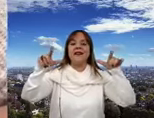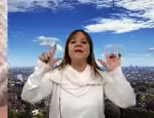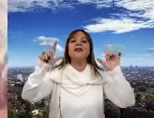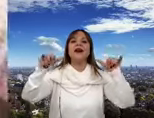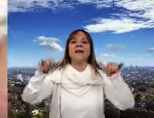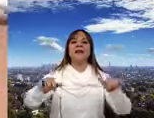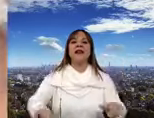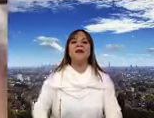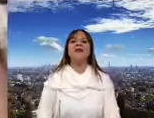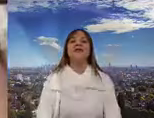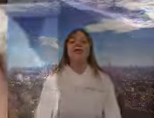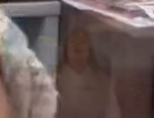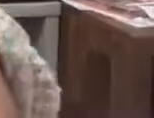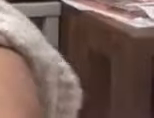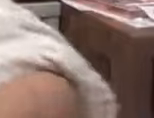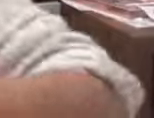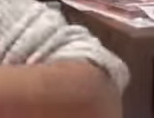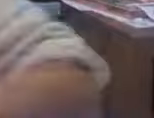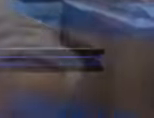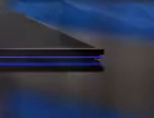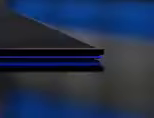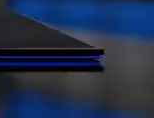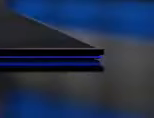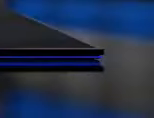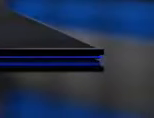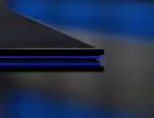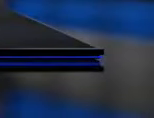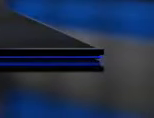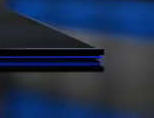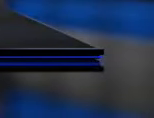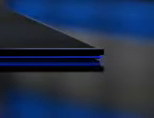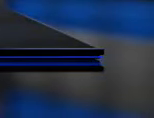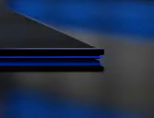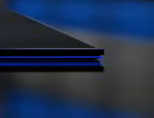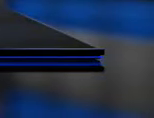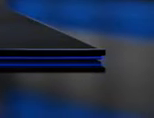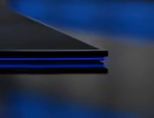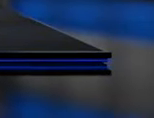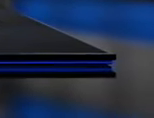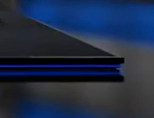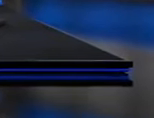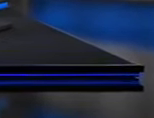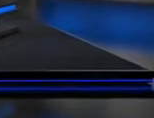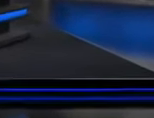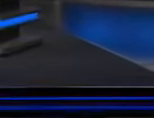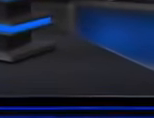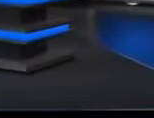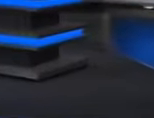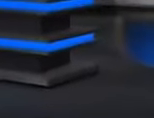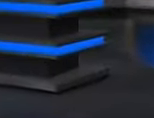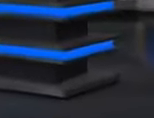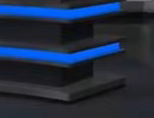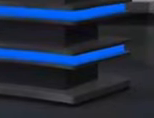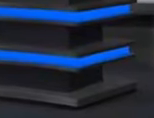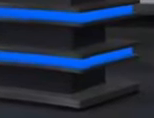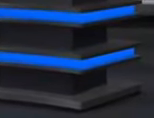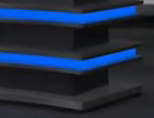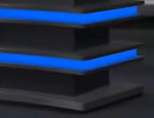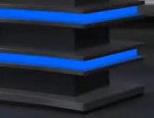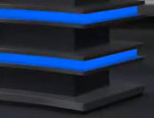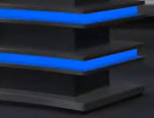câmera, né, para você? Isso, Tô aqui muito na feliz. Primeiro, eu também. Primeira Muito honrada. participação da Stephanie aí. A gente